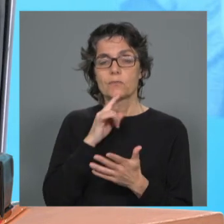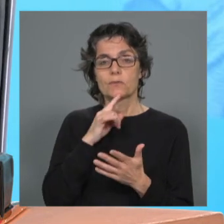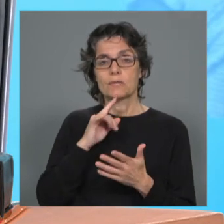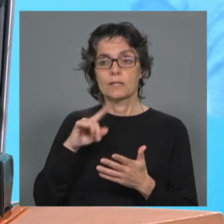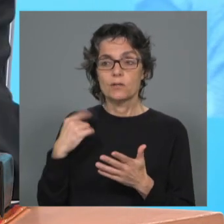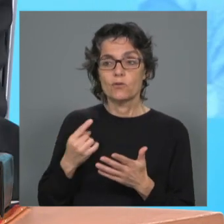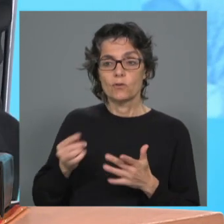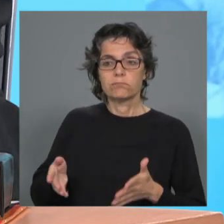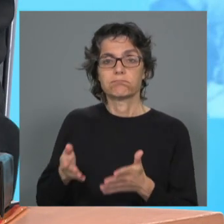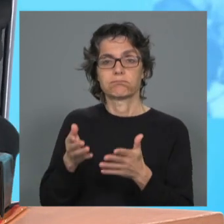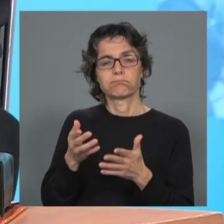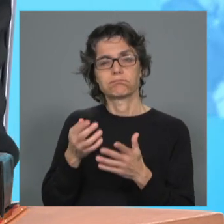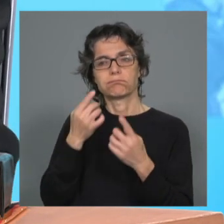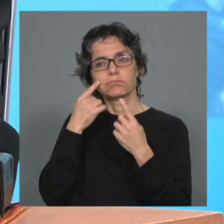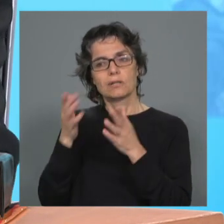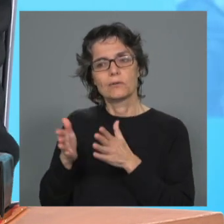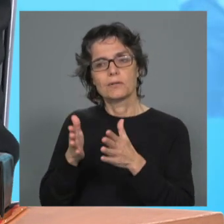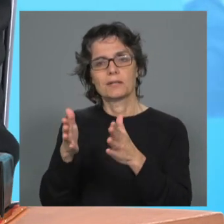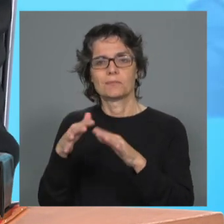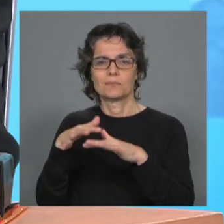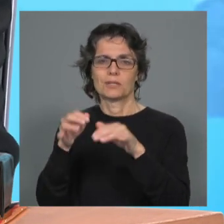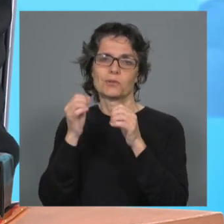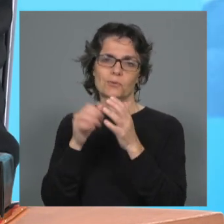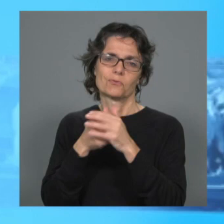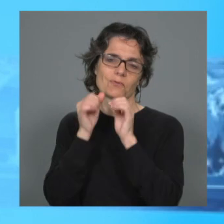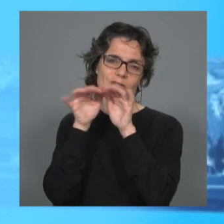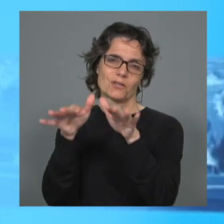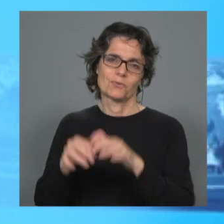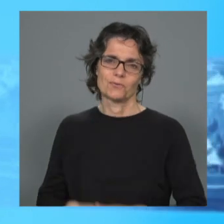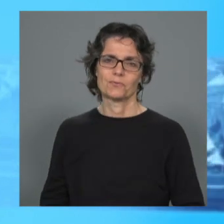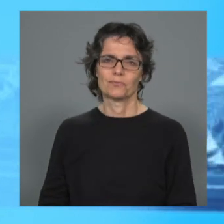relação ao testemunho e ao anúncio. Este livro termina com